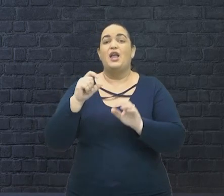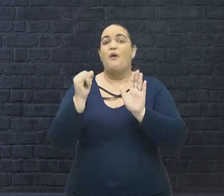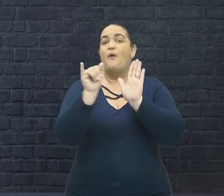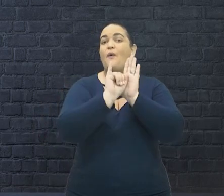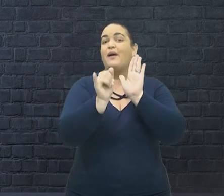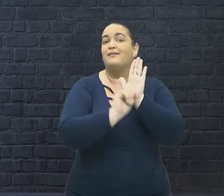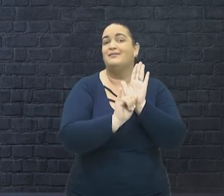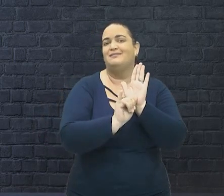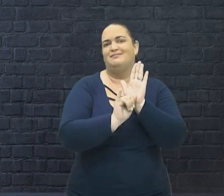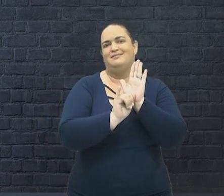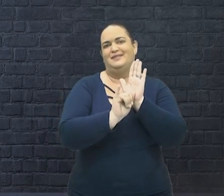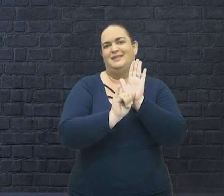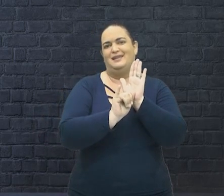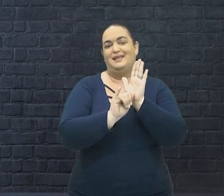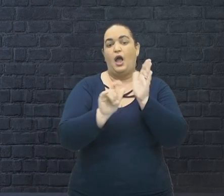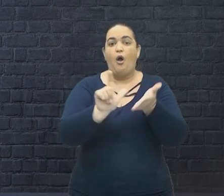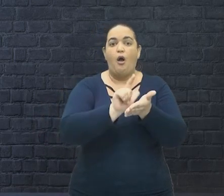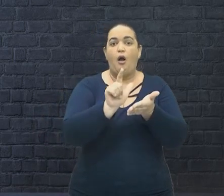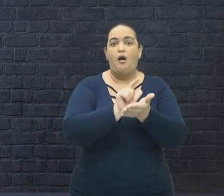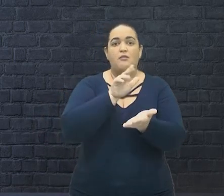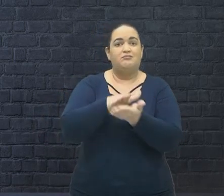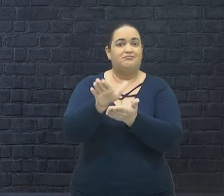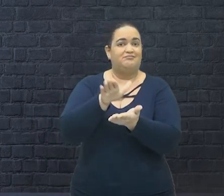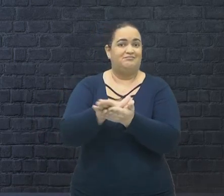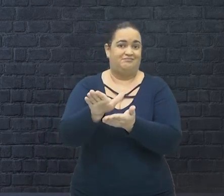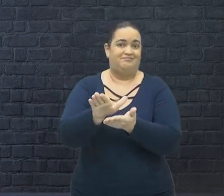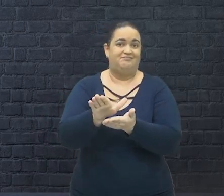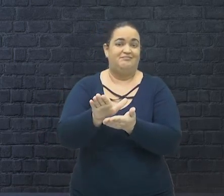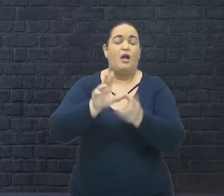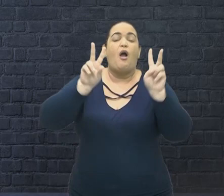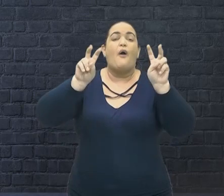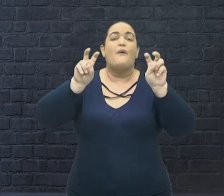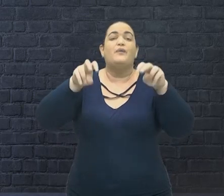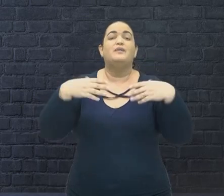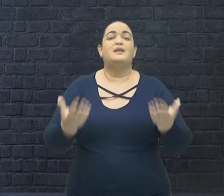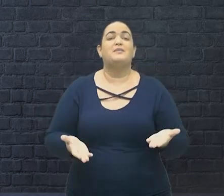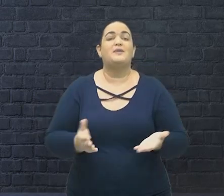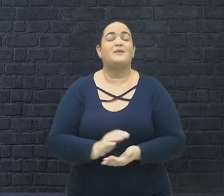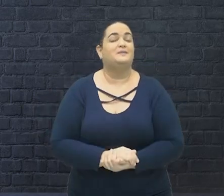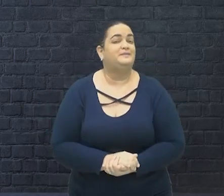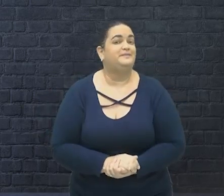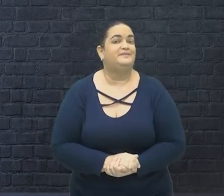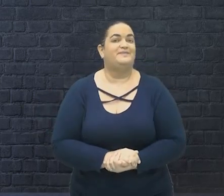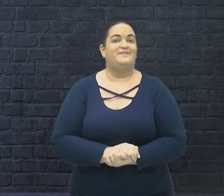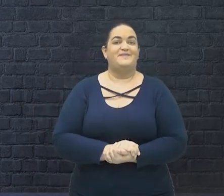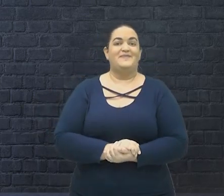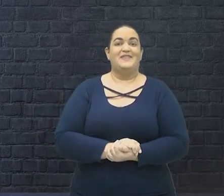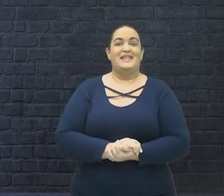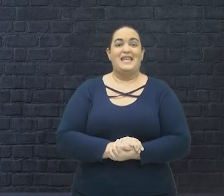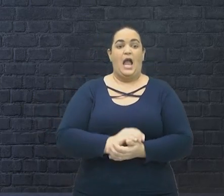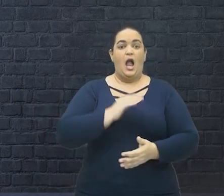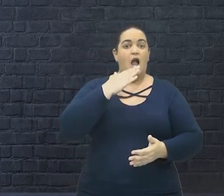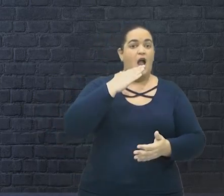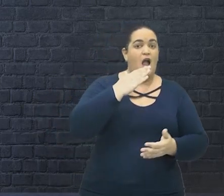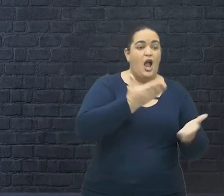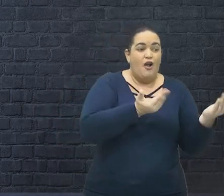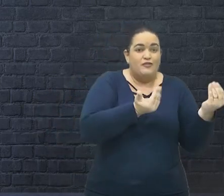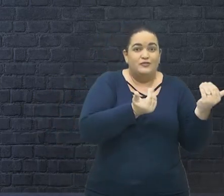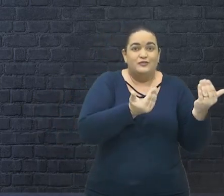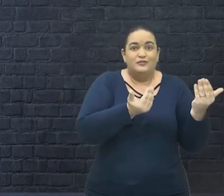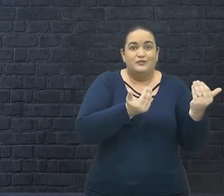para publicação de um livro. E o título, né, o tema do livro é Vozes